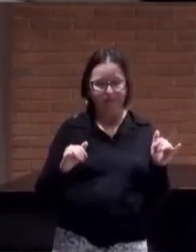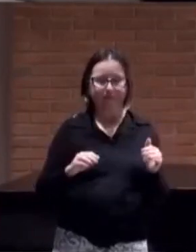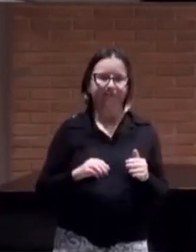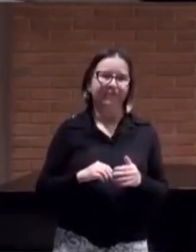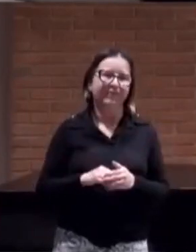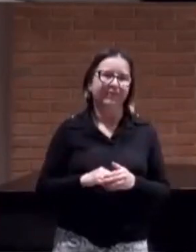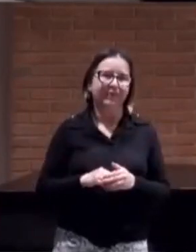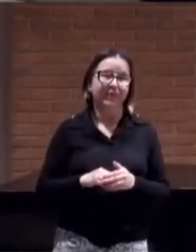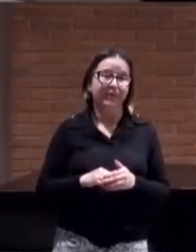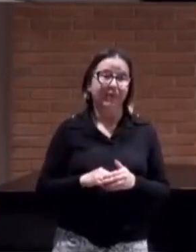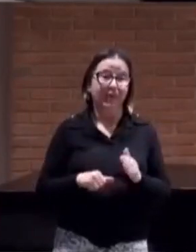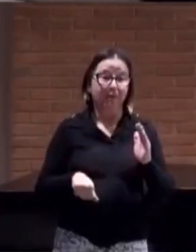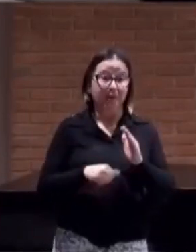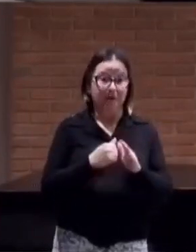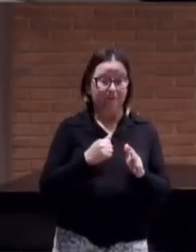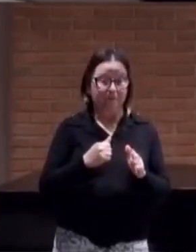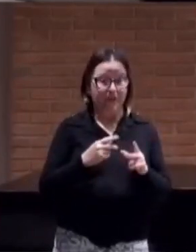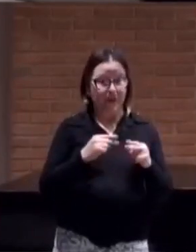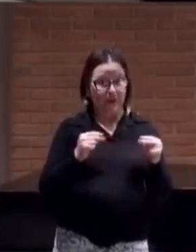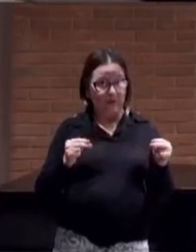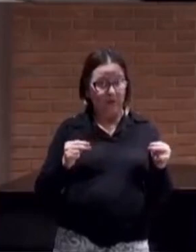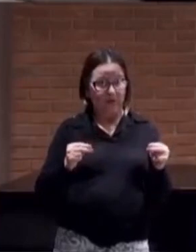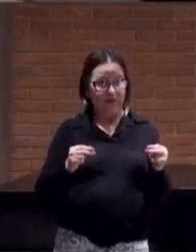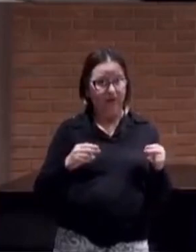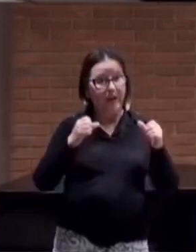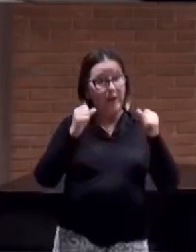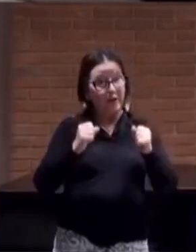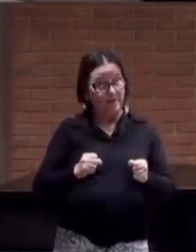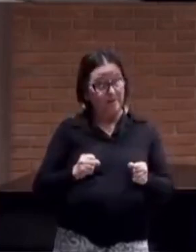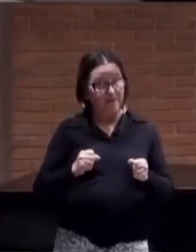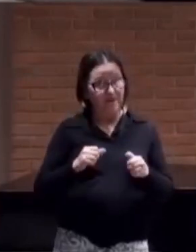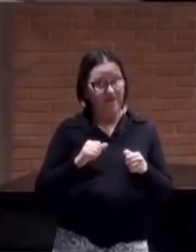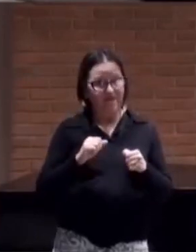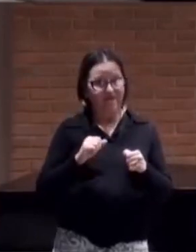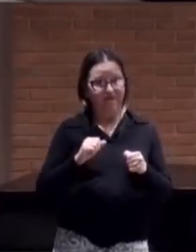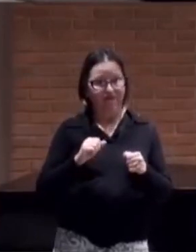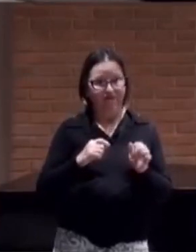que pode gerar escândalo, que pode gerar apostasia,